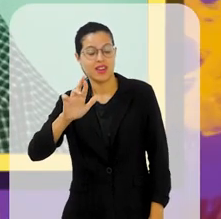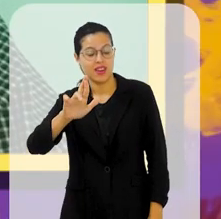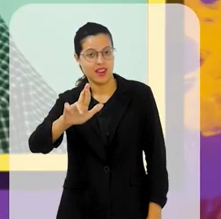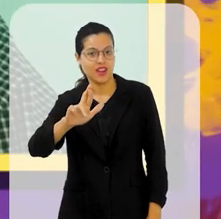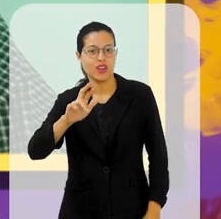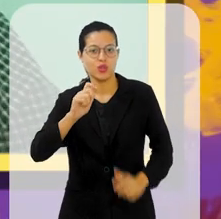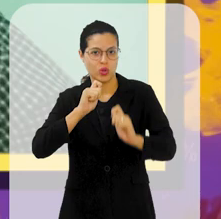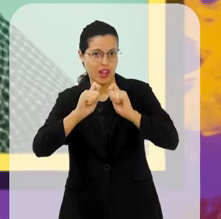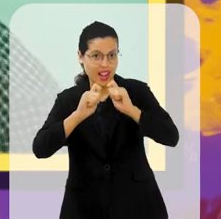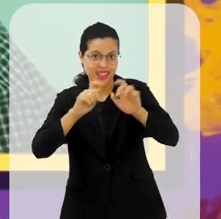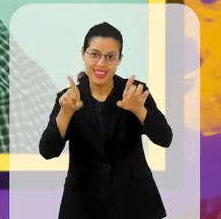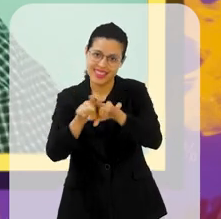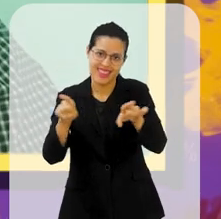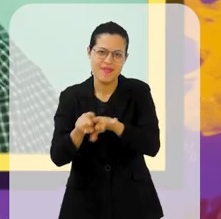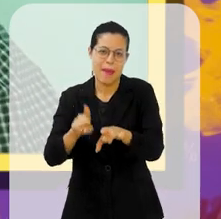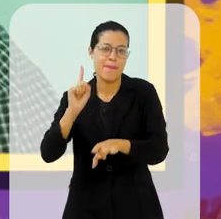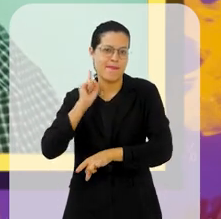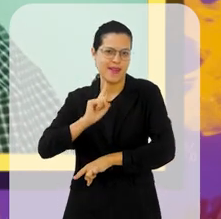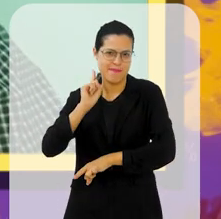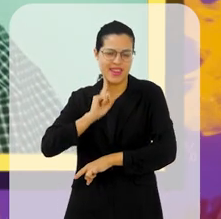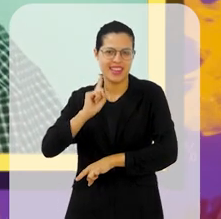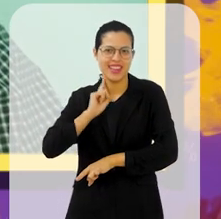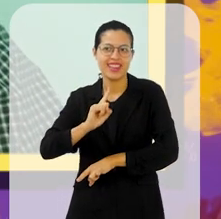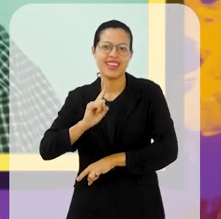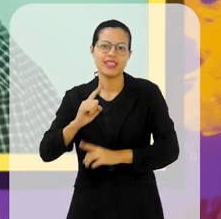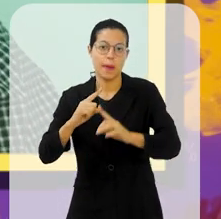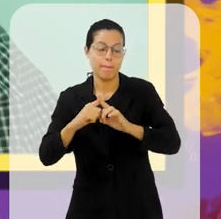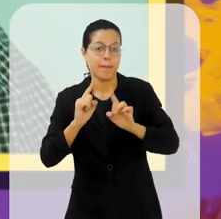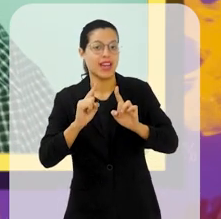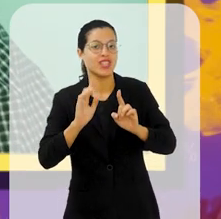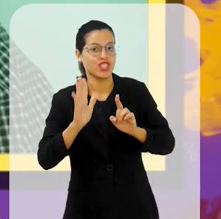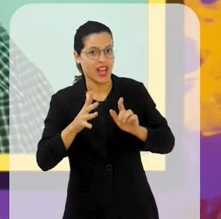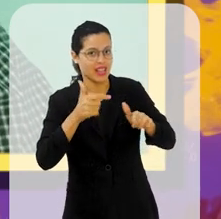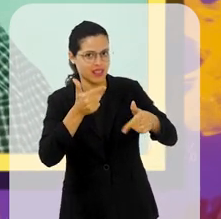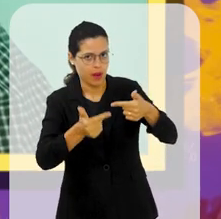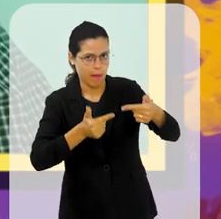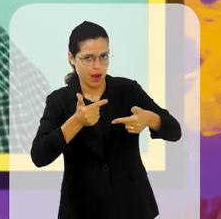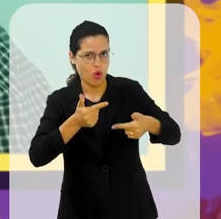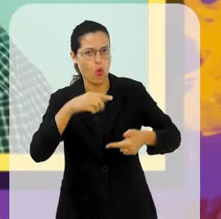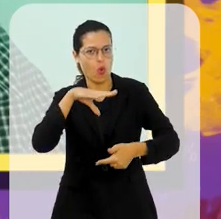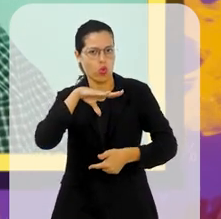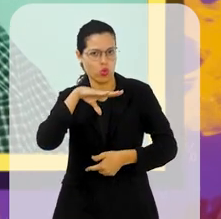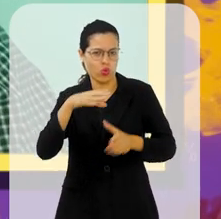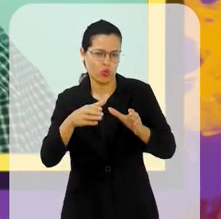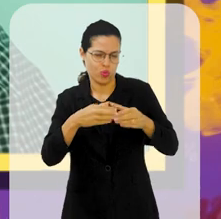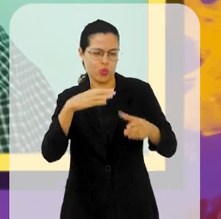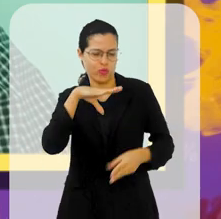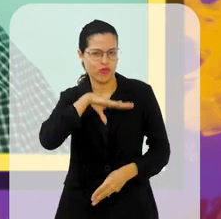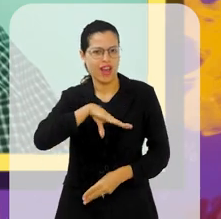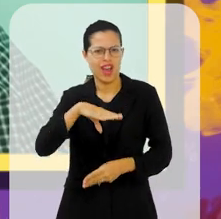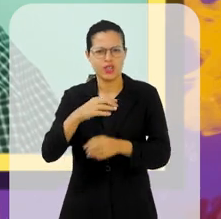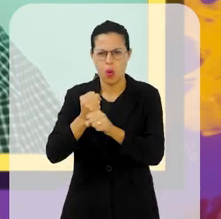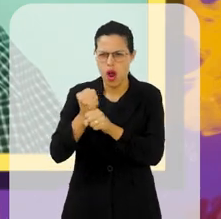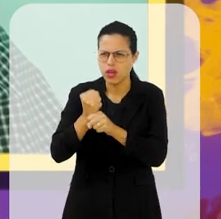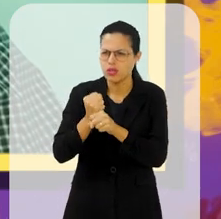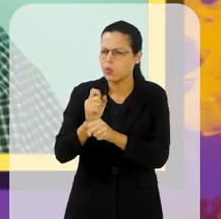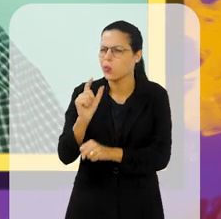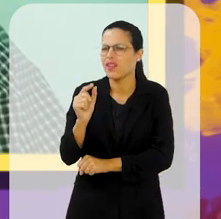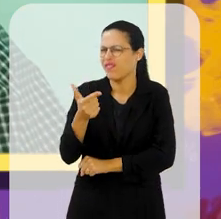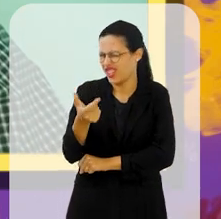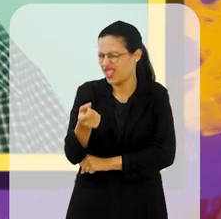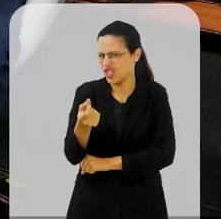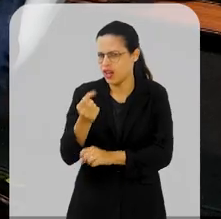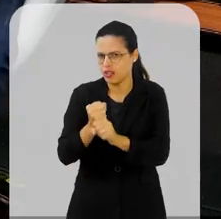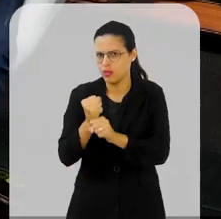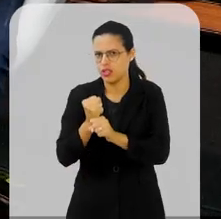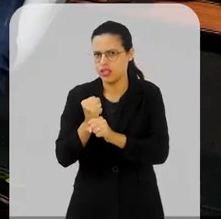que também torce pelo Flamengo, apesar de ter feito cobertura do Vasco por décadas e décadas. O quê? Foram